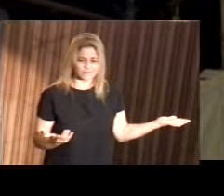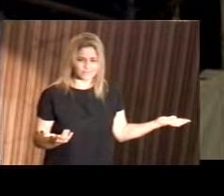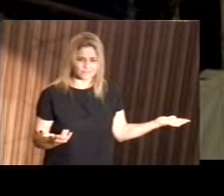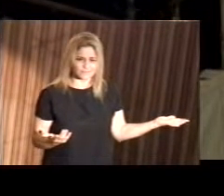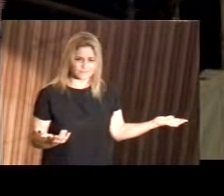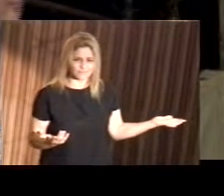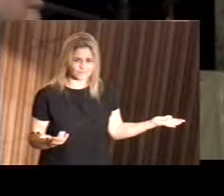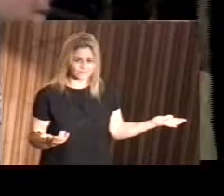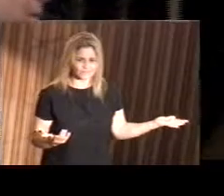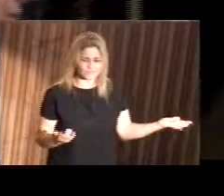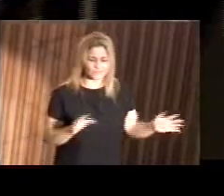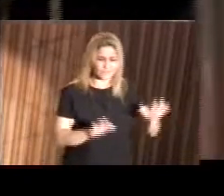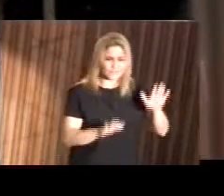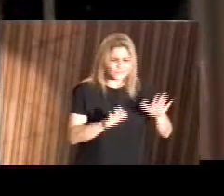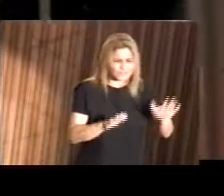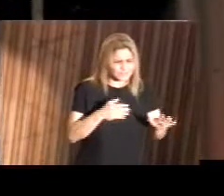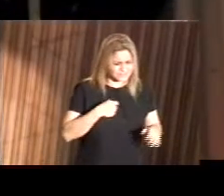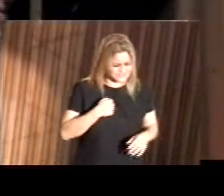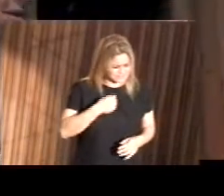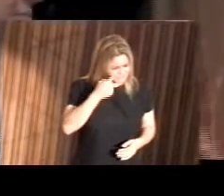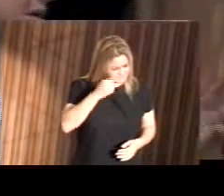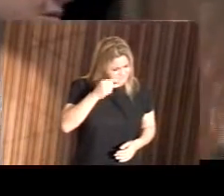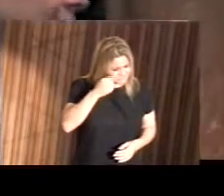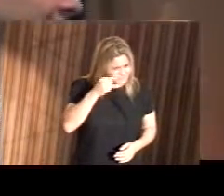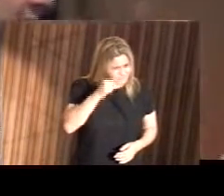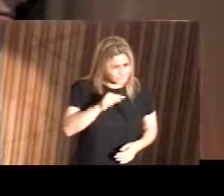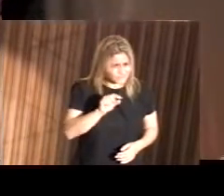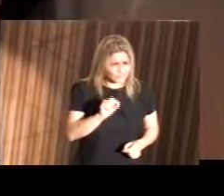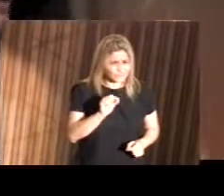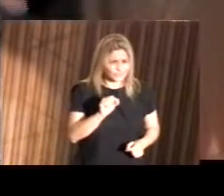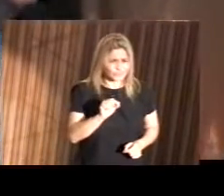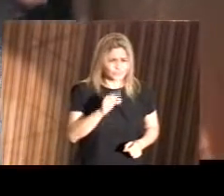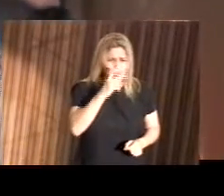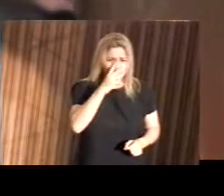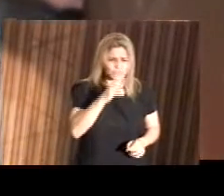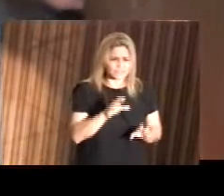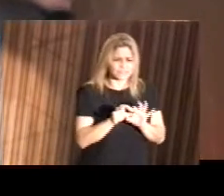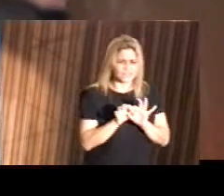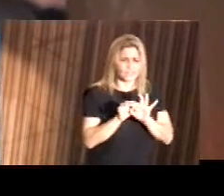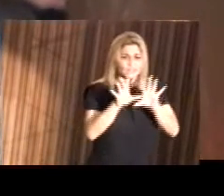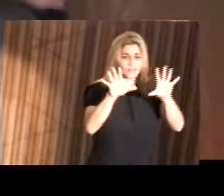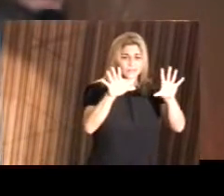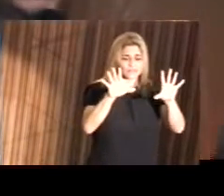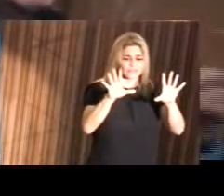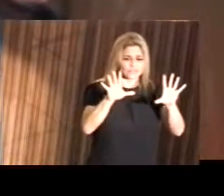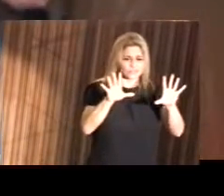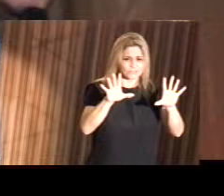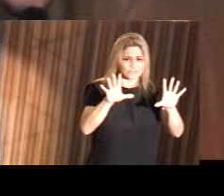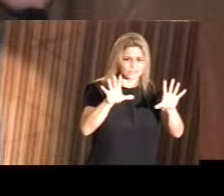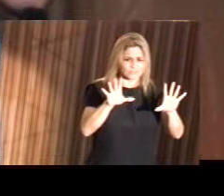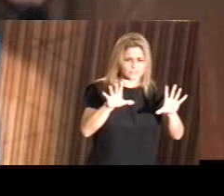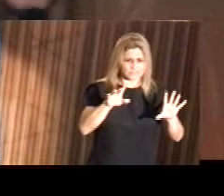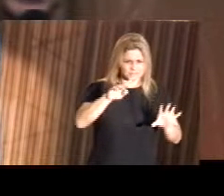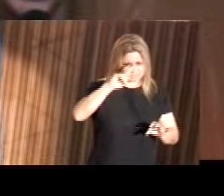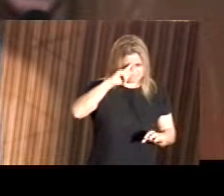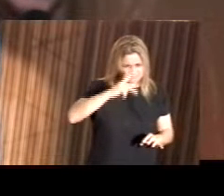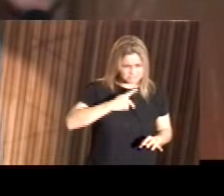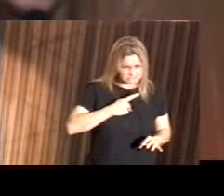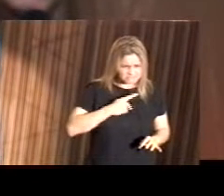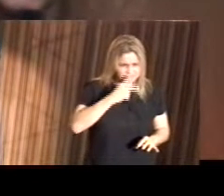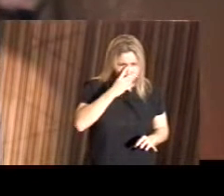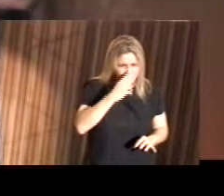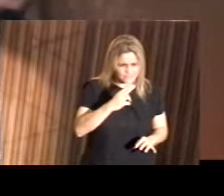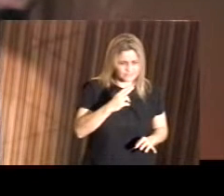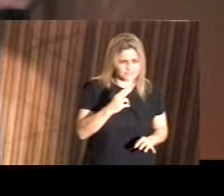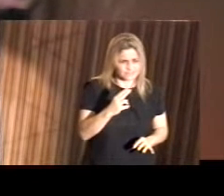Quando eu vejo as liberdades individuais crescendo a tal